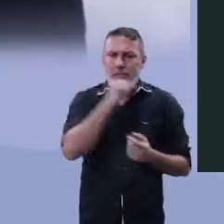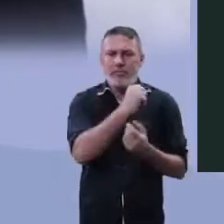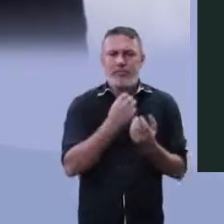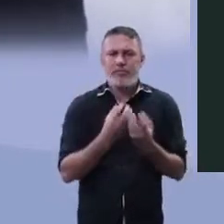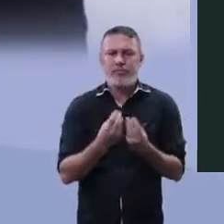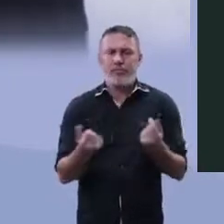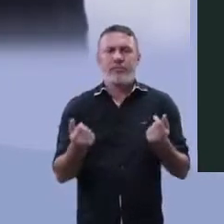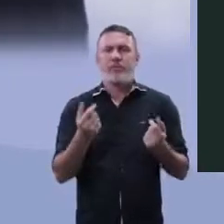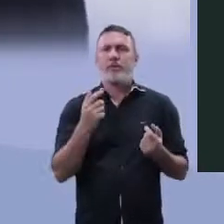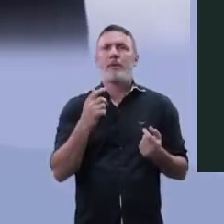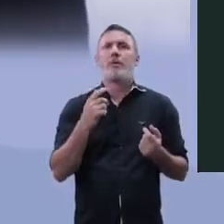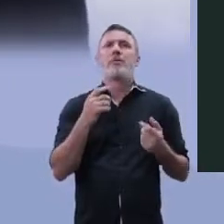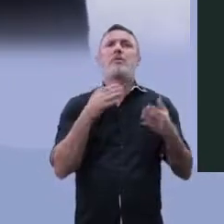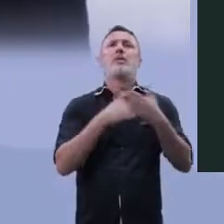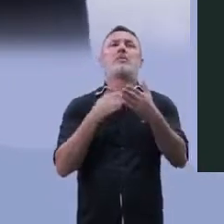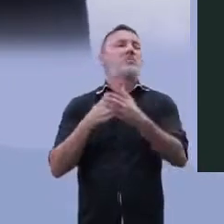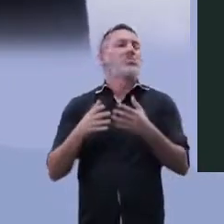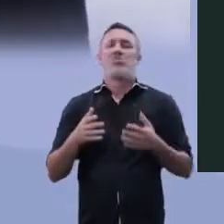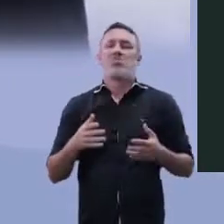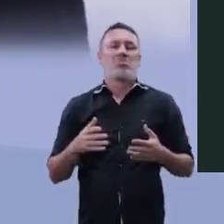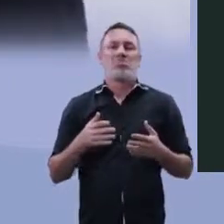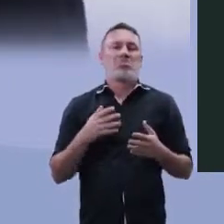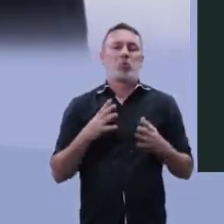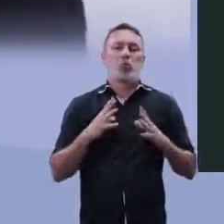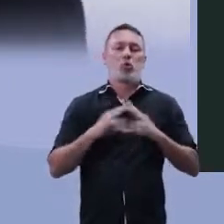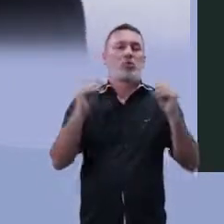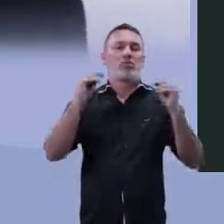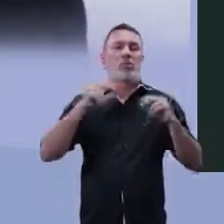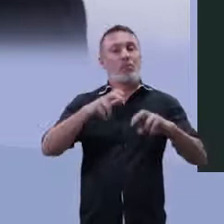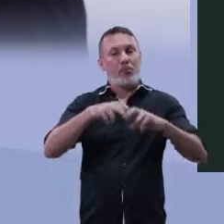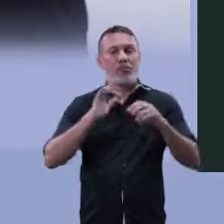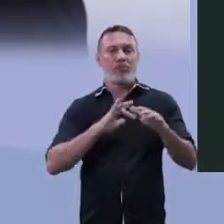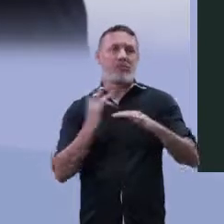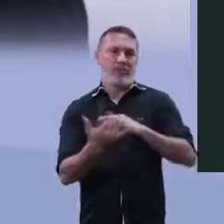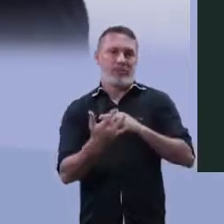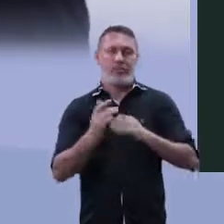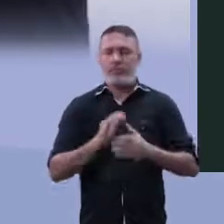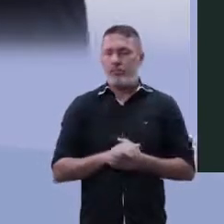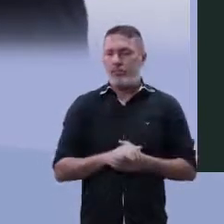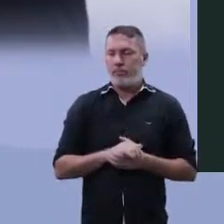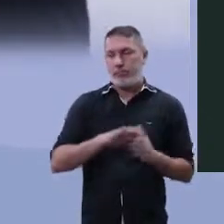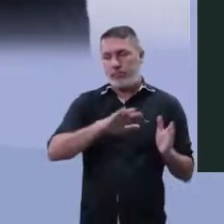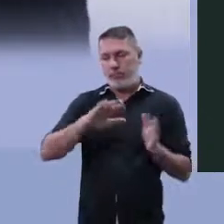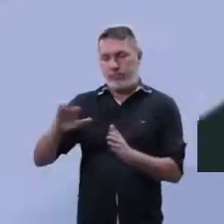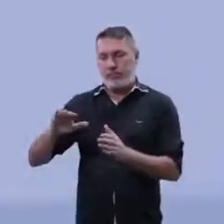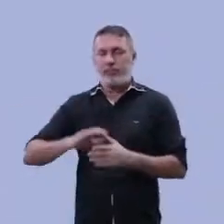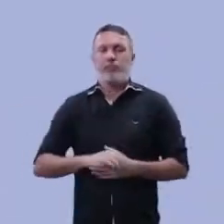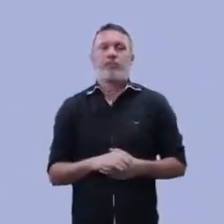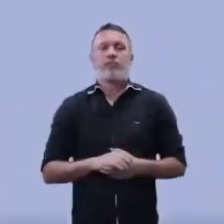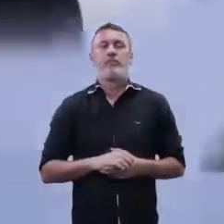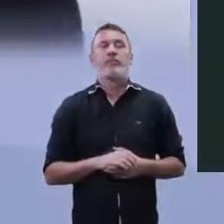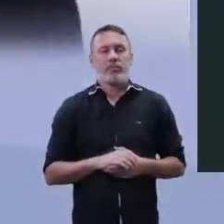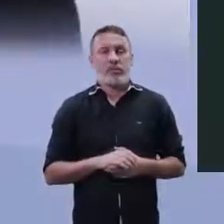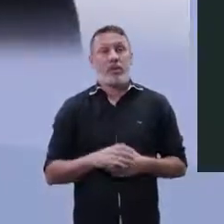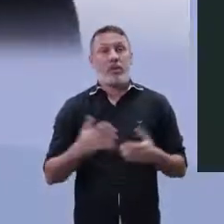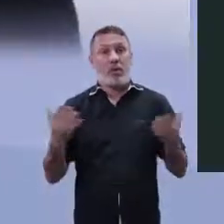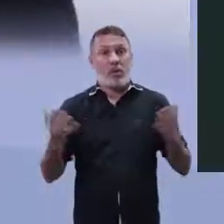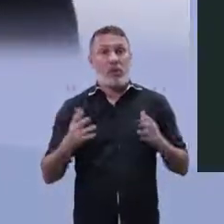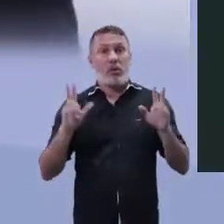ela se torna tão fluida que praticamente desaparece nessa questão das redes sociais.